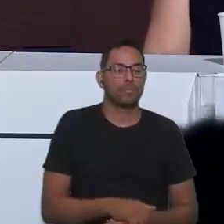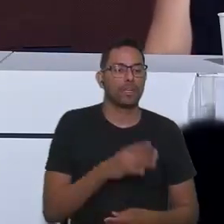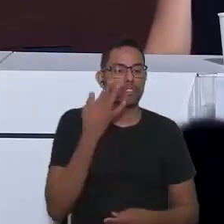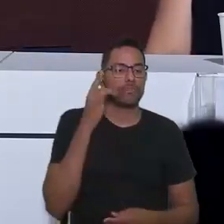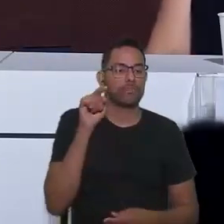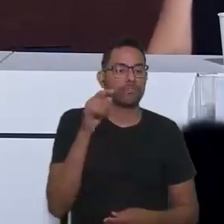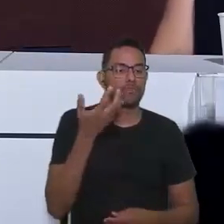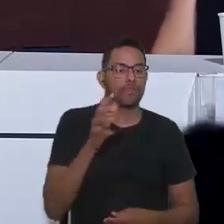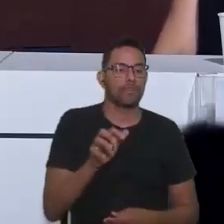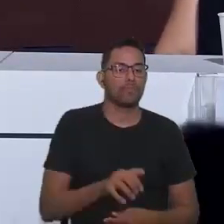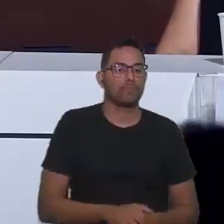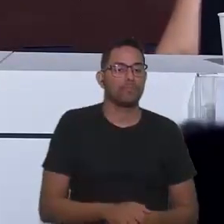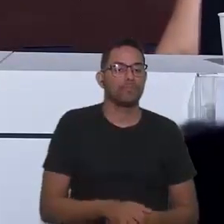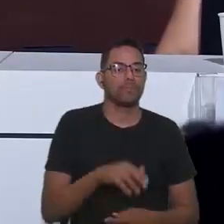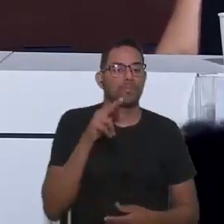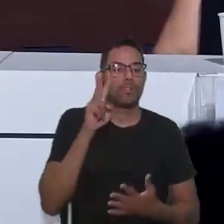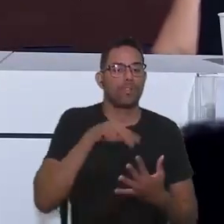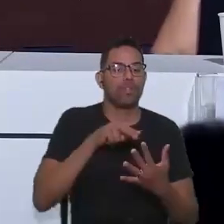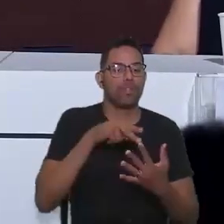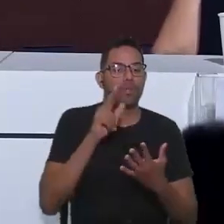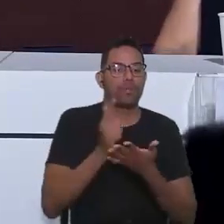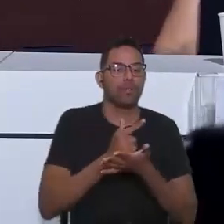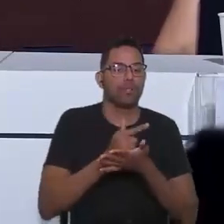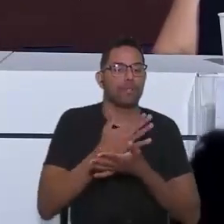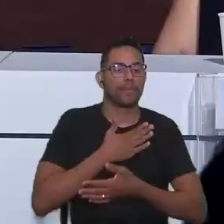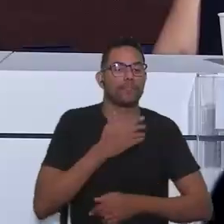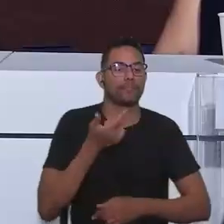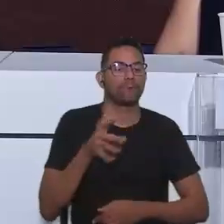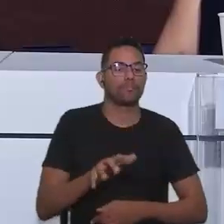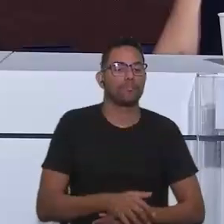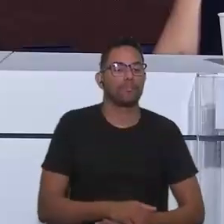achei que você não quereria jamais ler um livro meu,